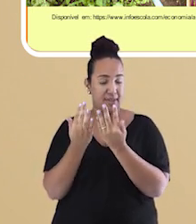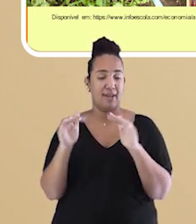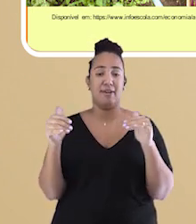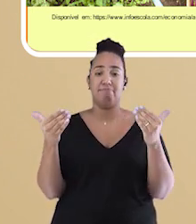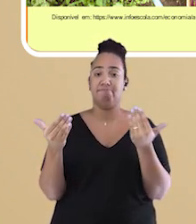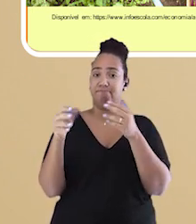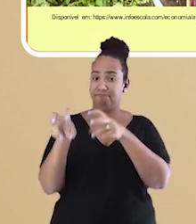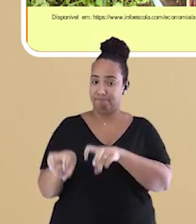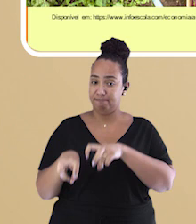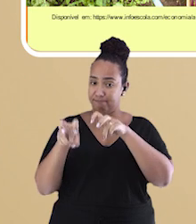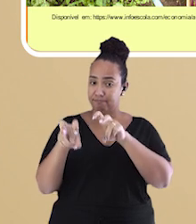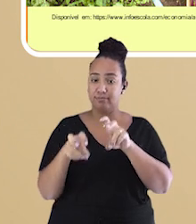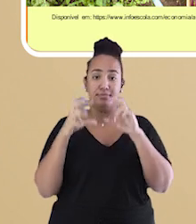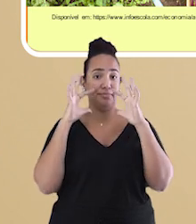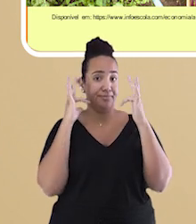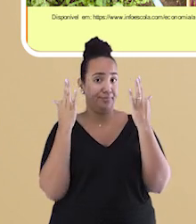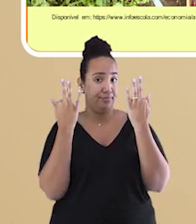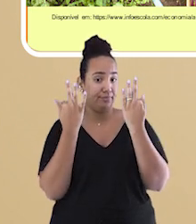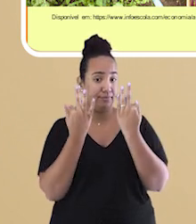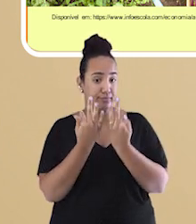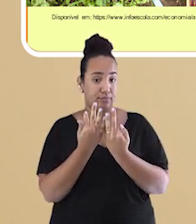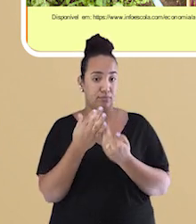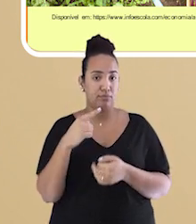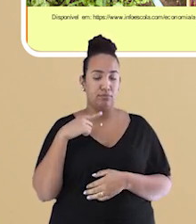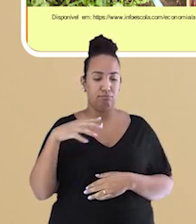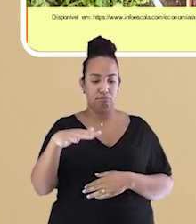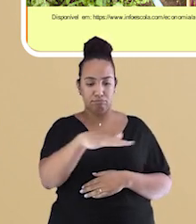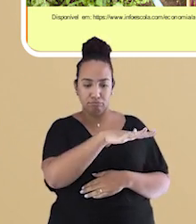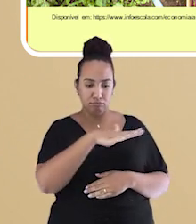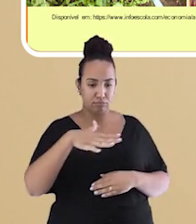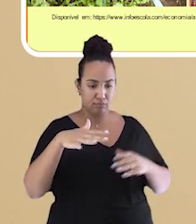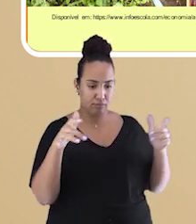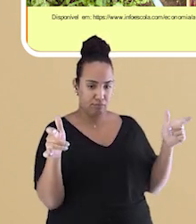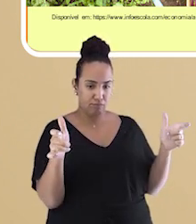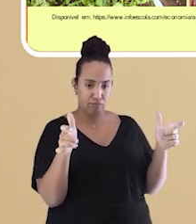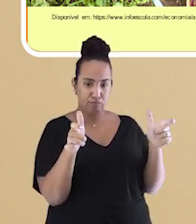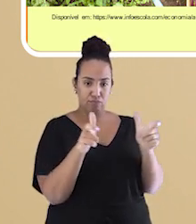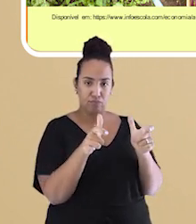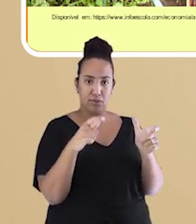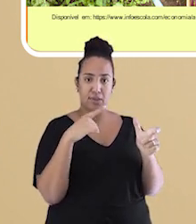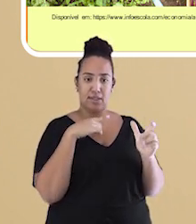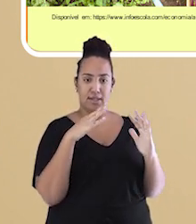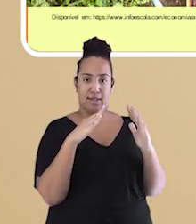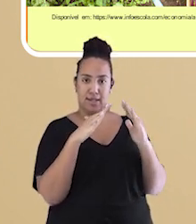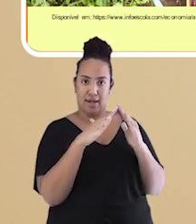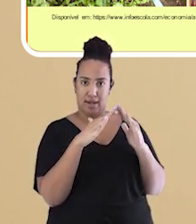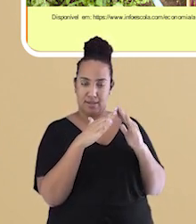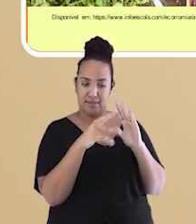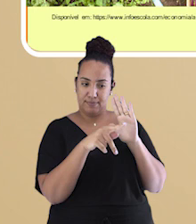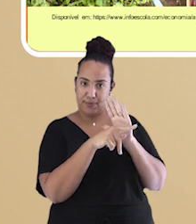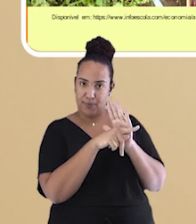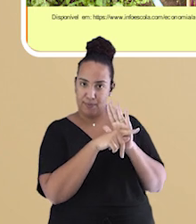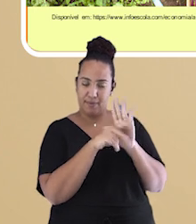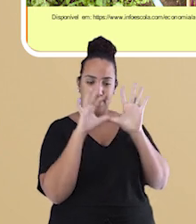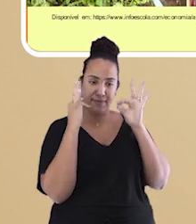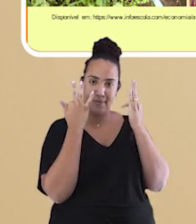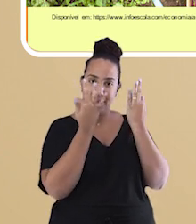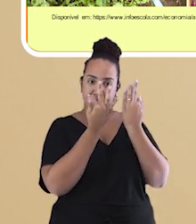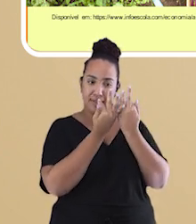segmento. Na agricultura familiar, a pequena propriedade rural é residida